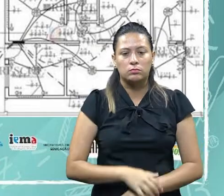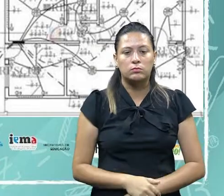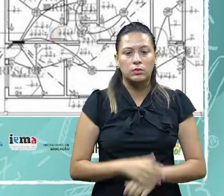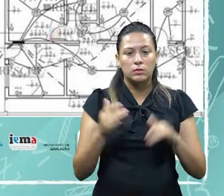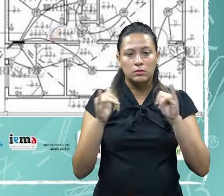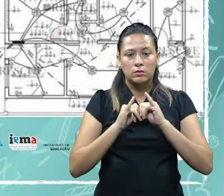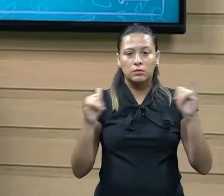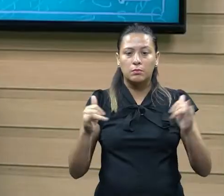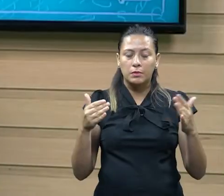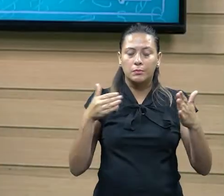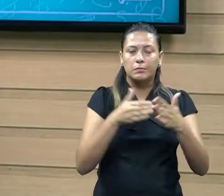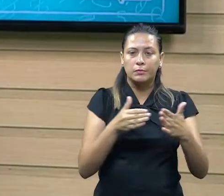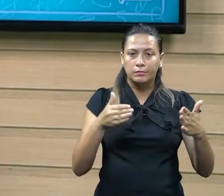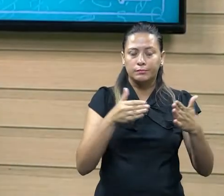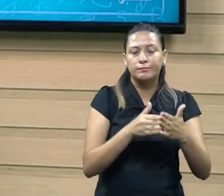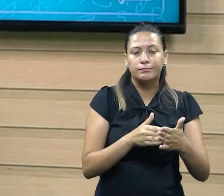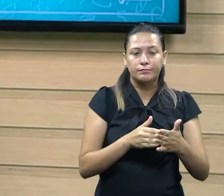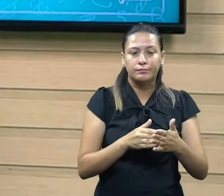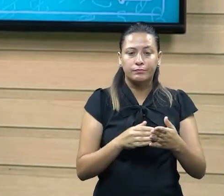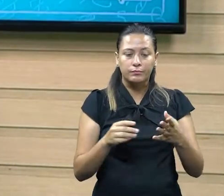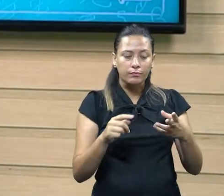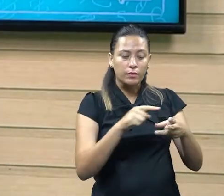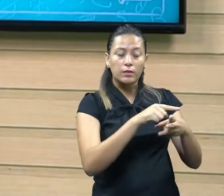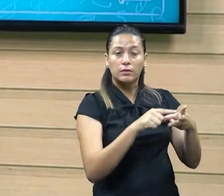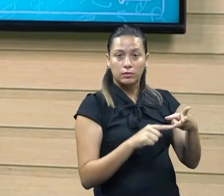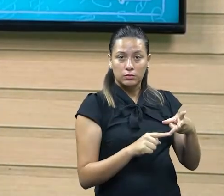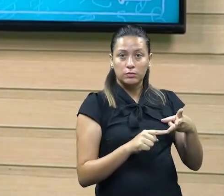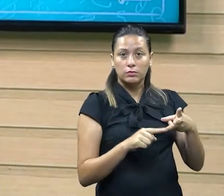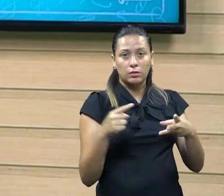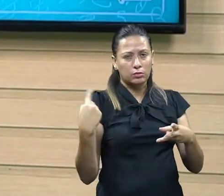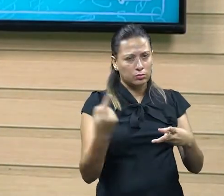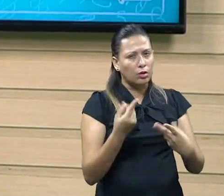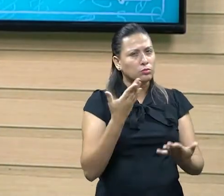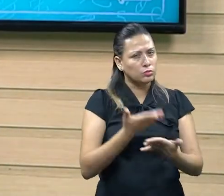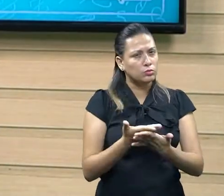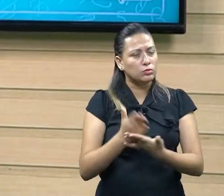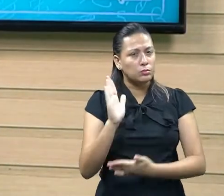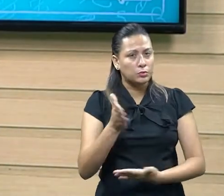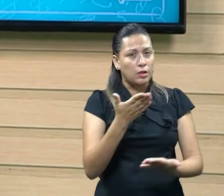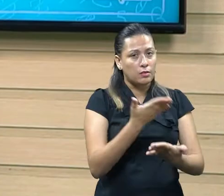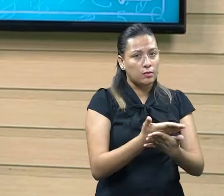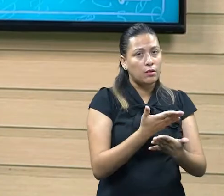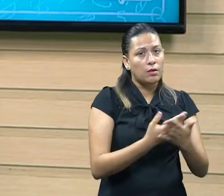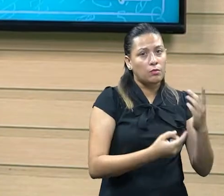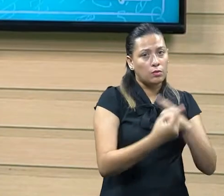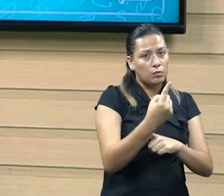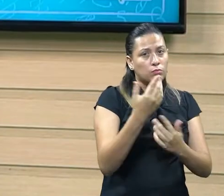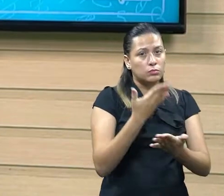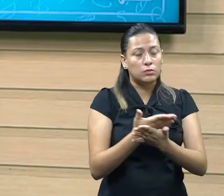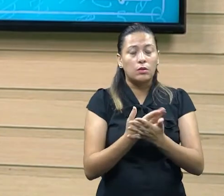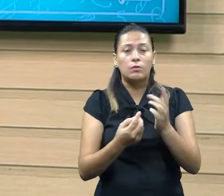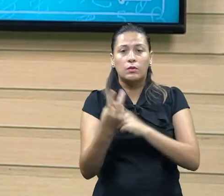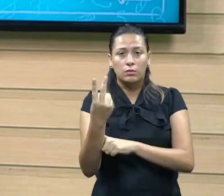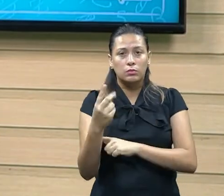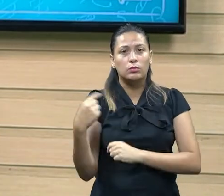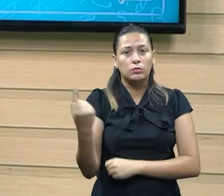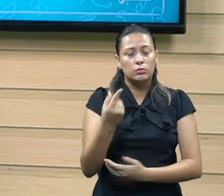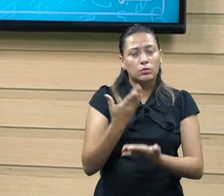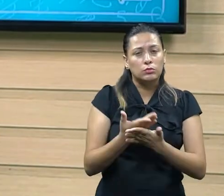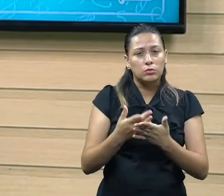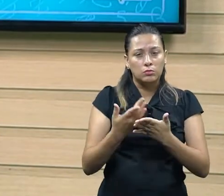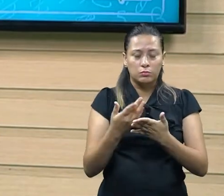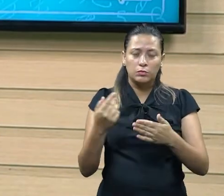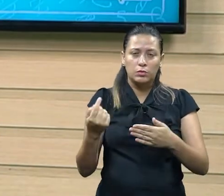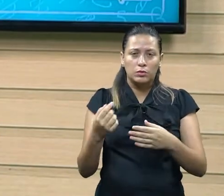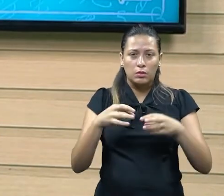reenergização. Esses últimos três nós já falamos na primeira aula e na aula 2, quando a gente falou de